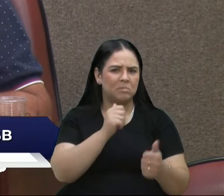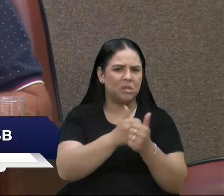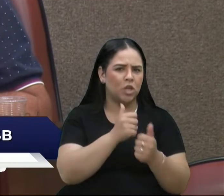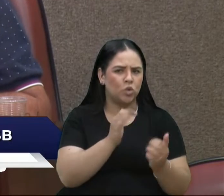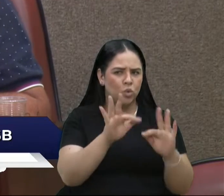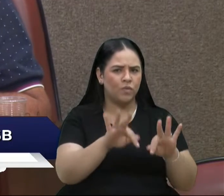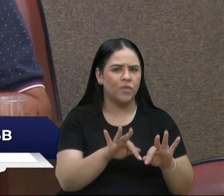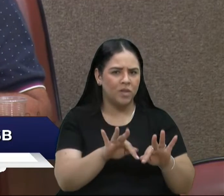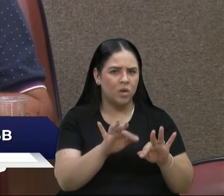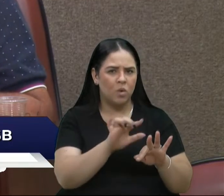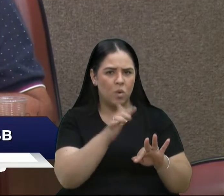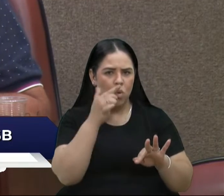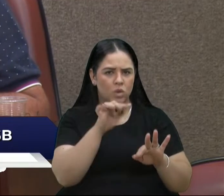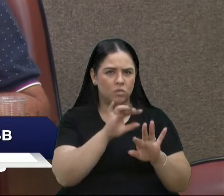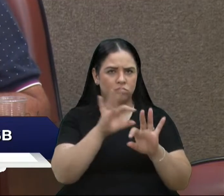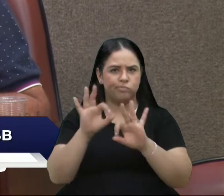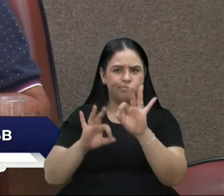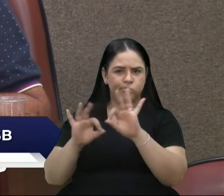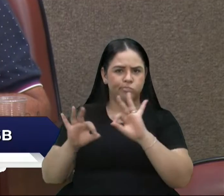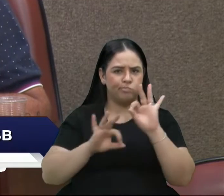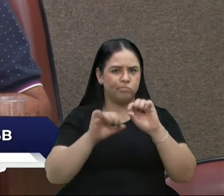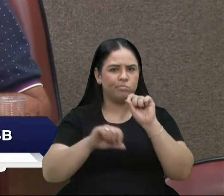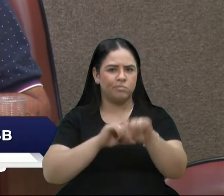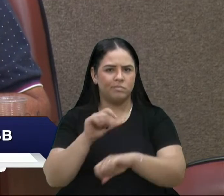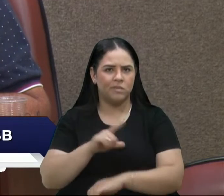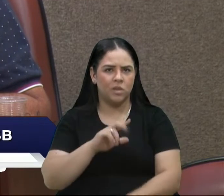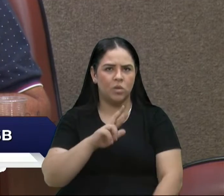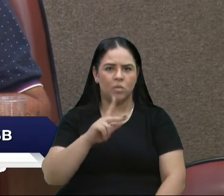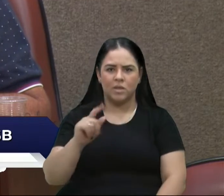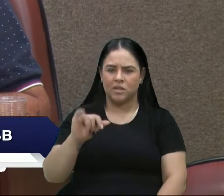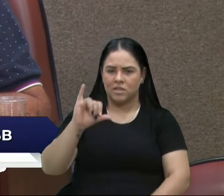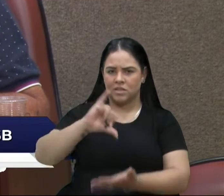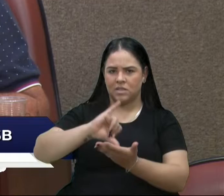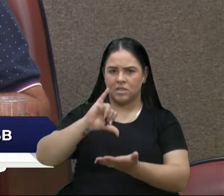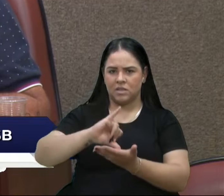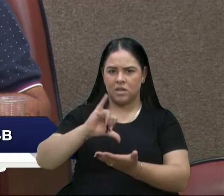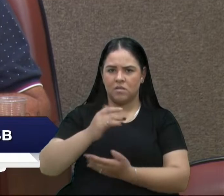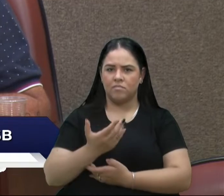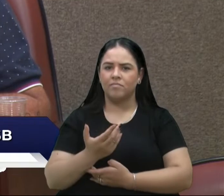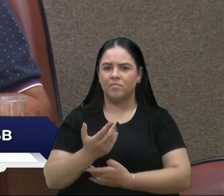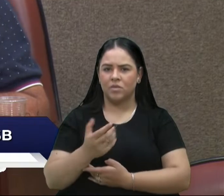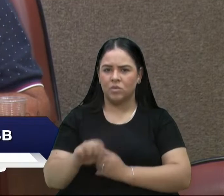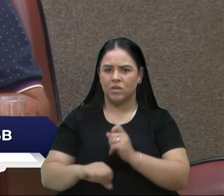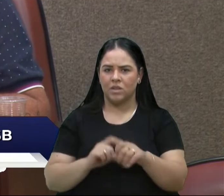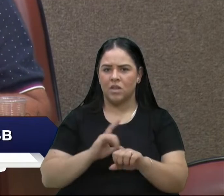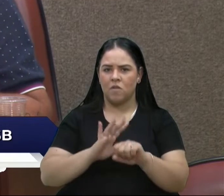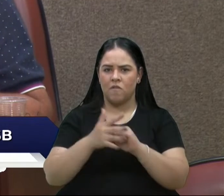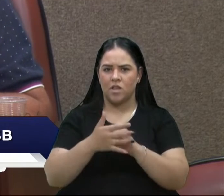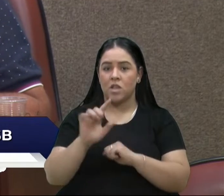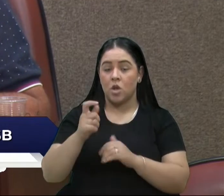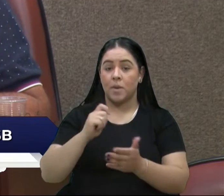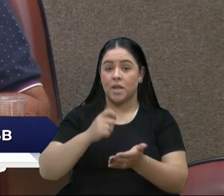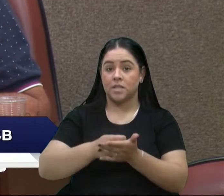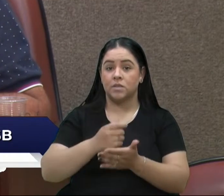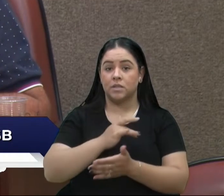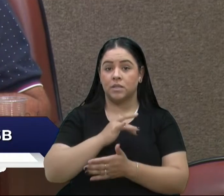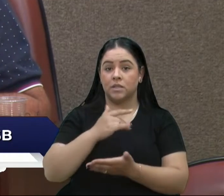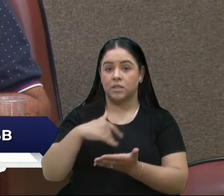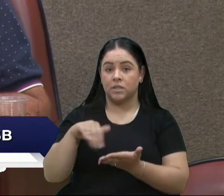conseguiram mexer nos leitos aqui da UPA Central, os leitos Covid? É uma obrigação da Secretaria da